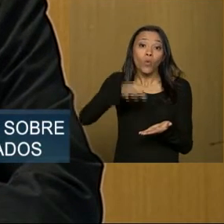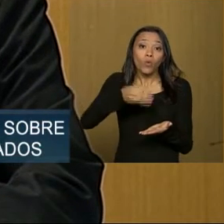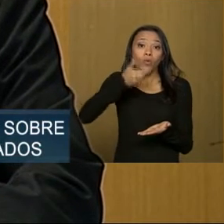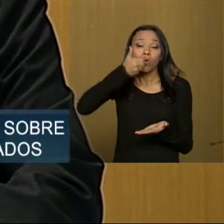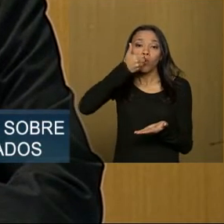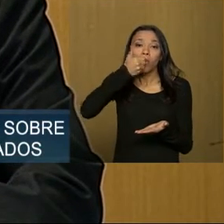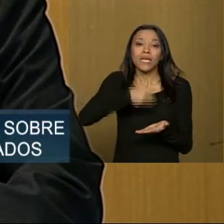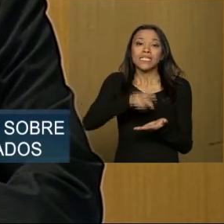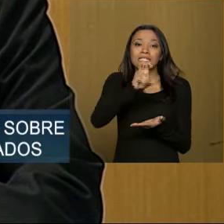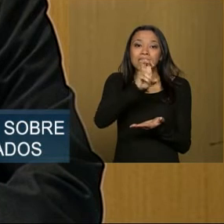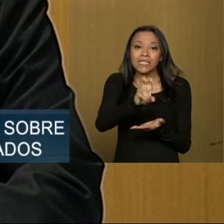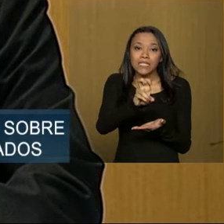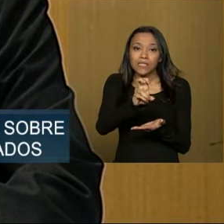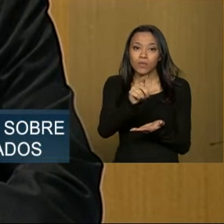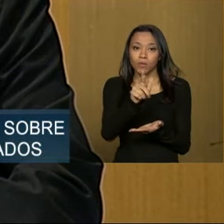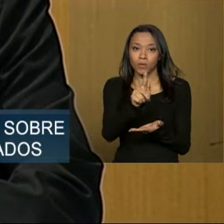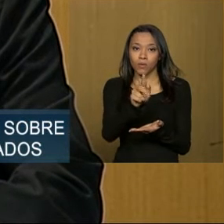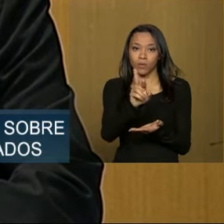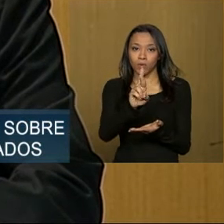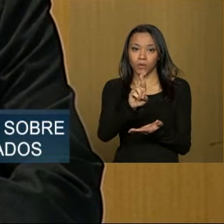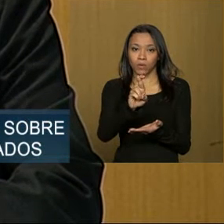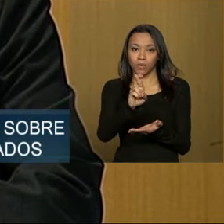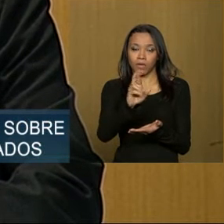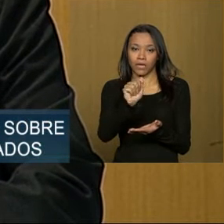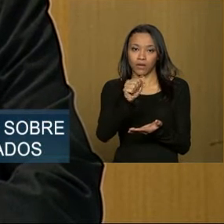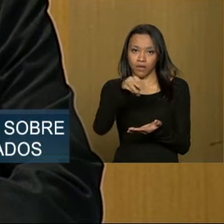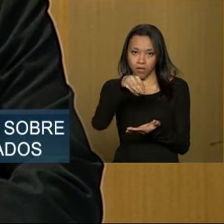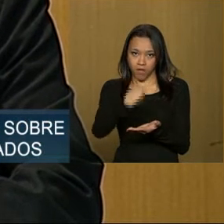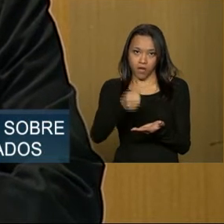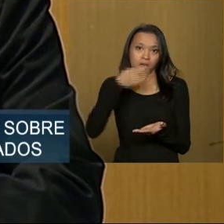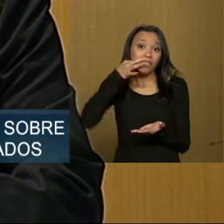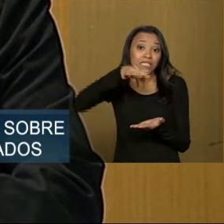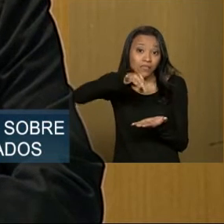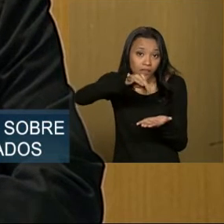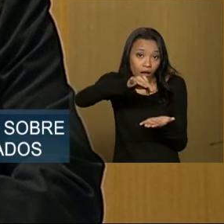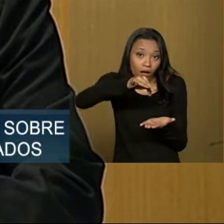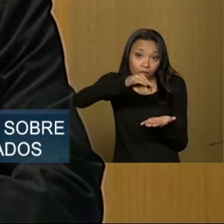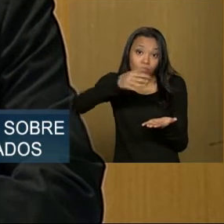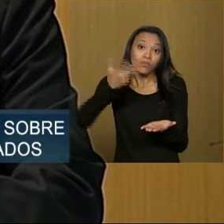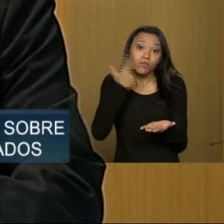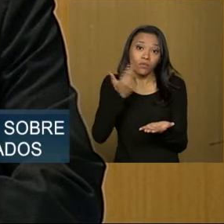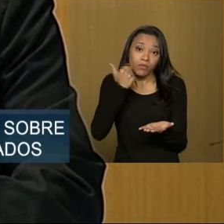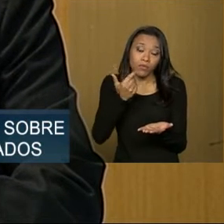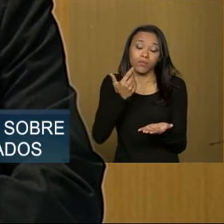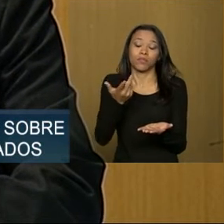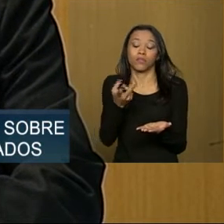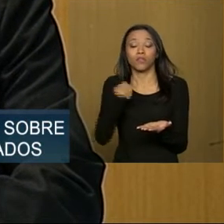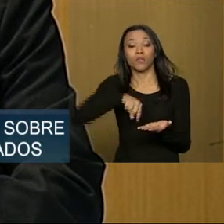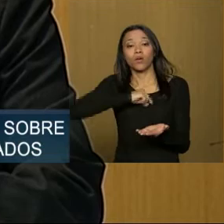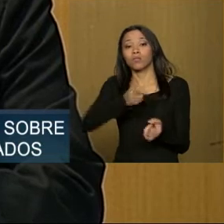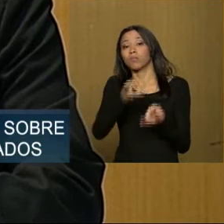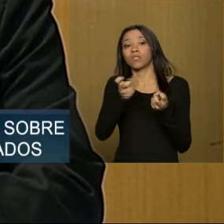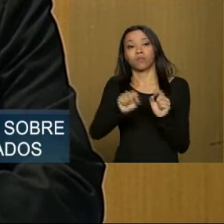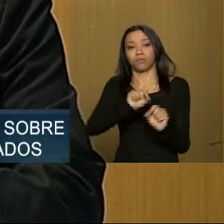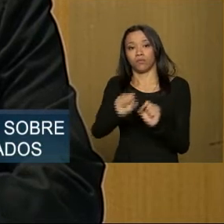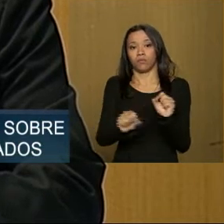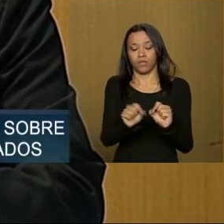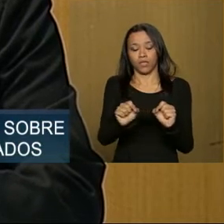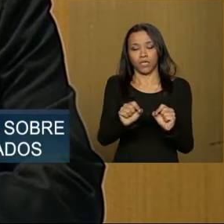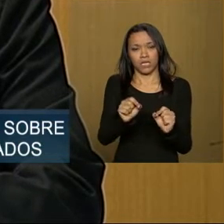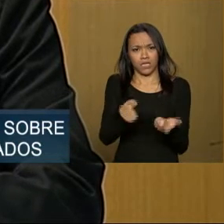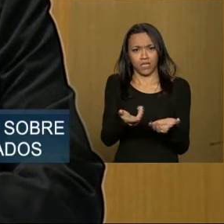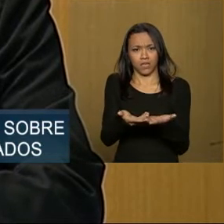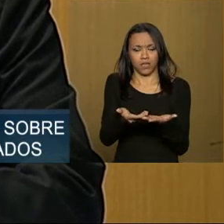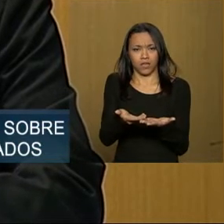pela Organização Mundial da Saúde. Então, com isso, nós sabemos que a percepção do consumo do sal, ela não é